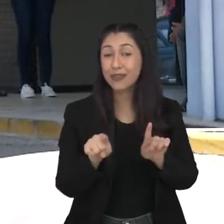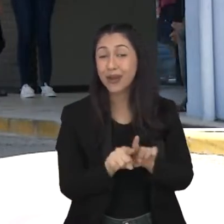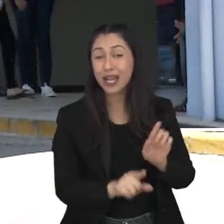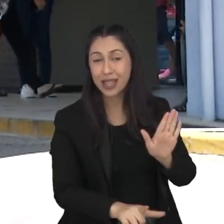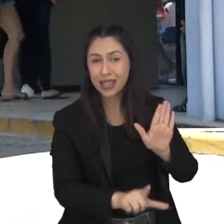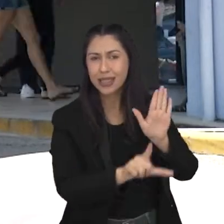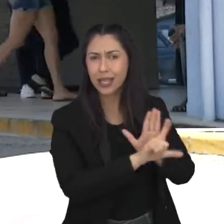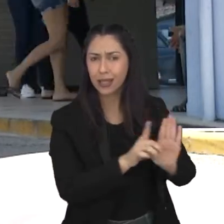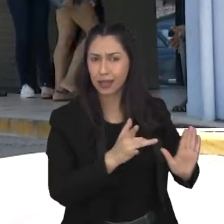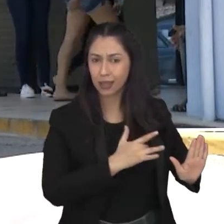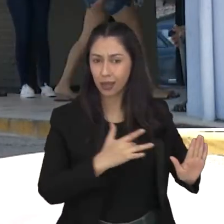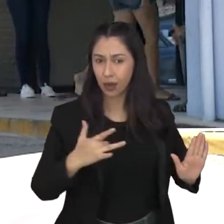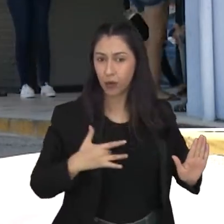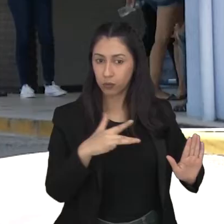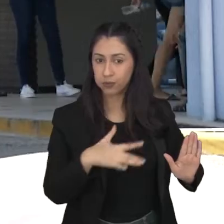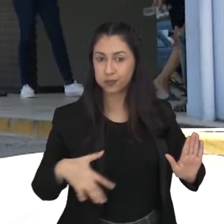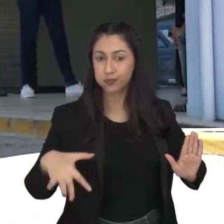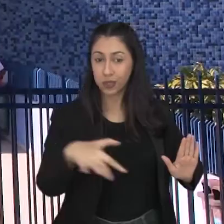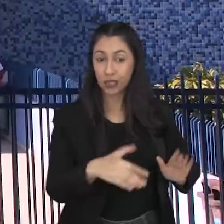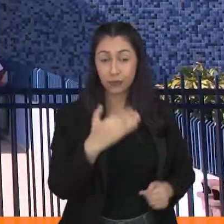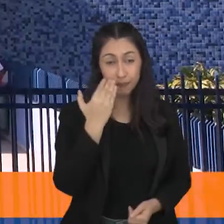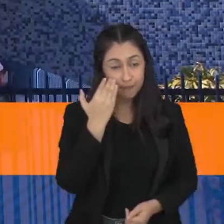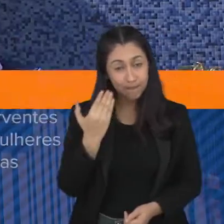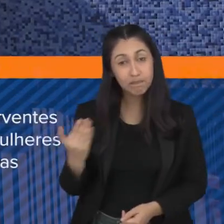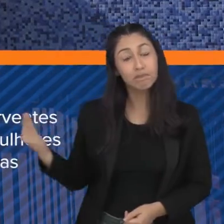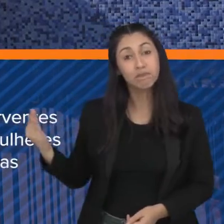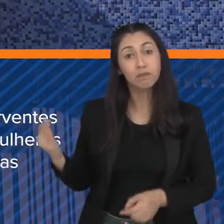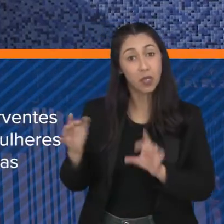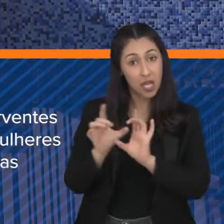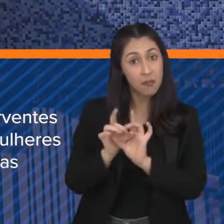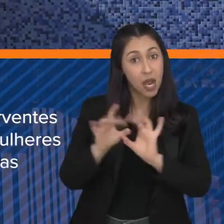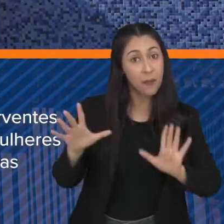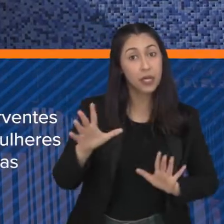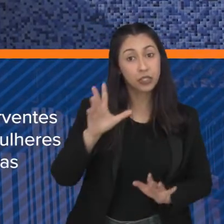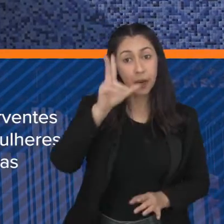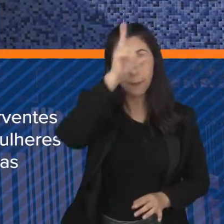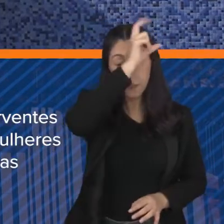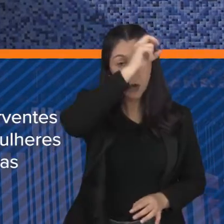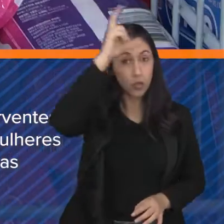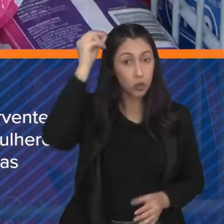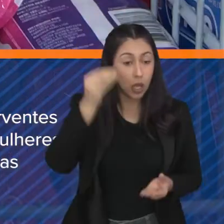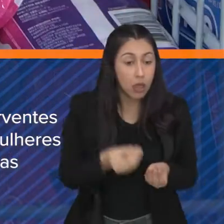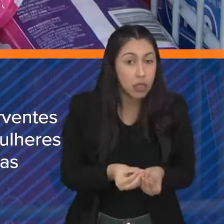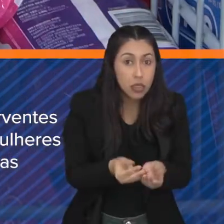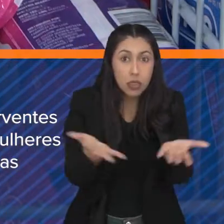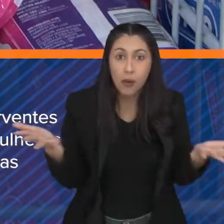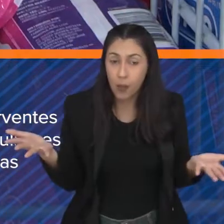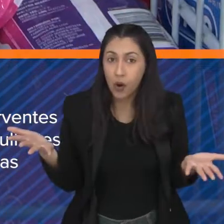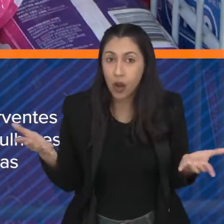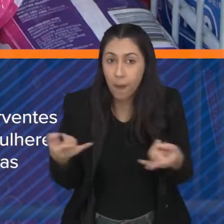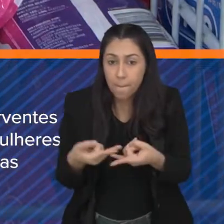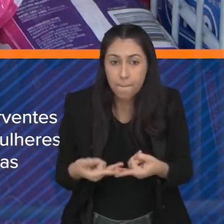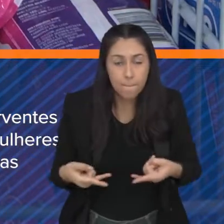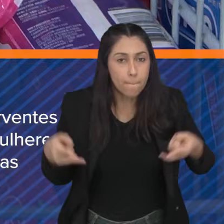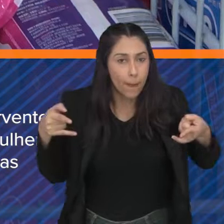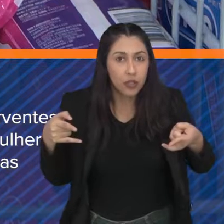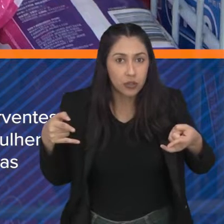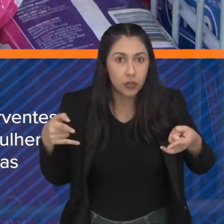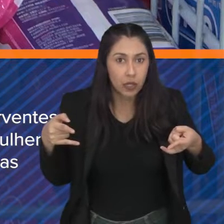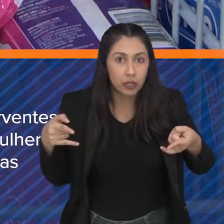leis voltadas para a saúde pública, como a que autoriza o Poder Executivo a fornecer e